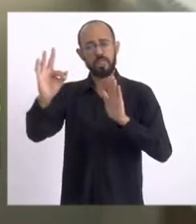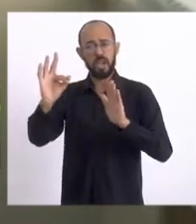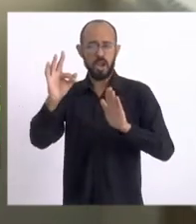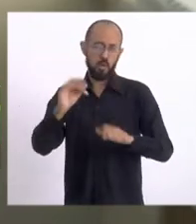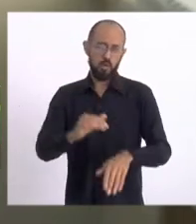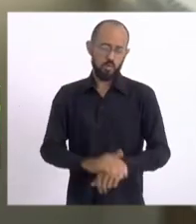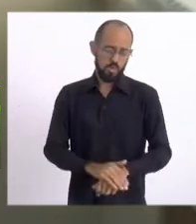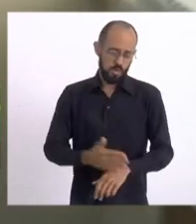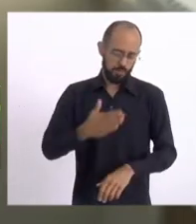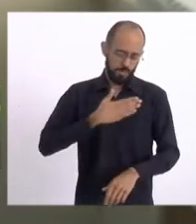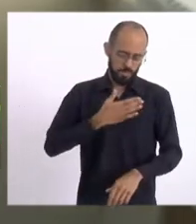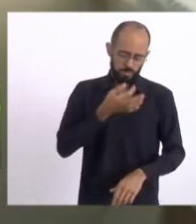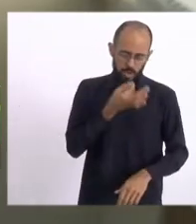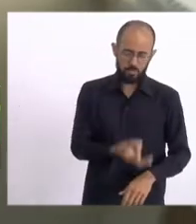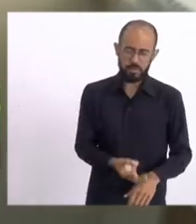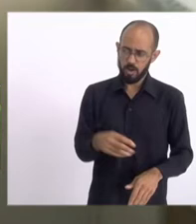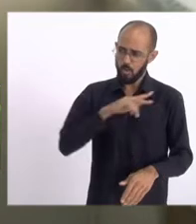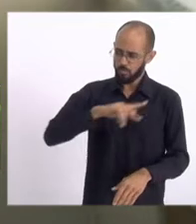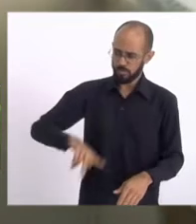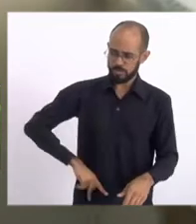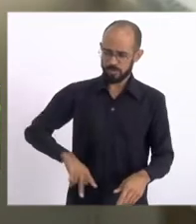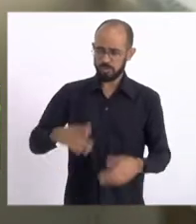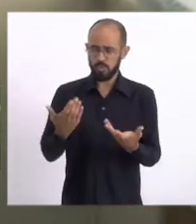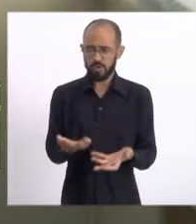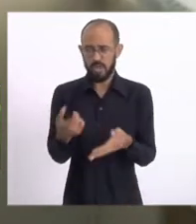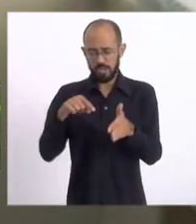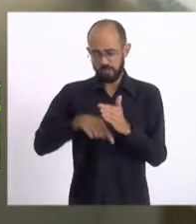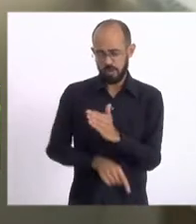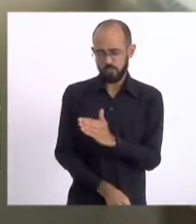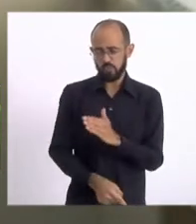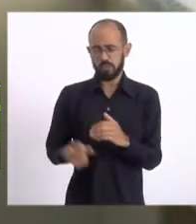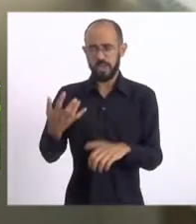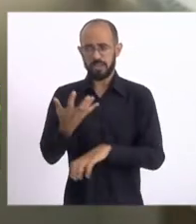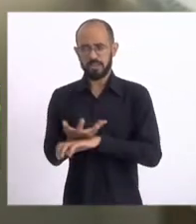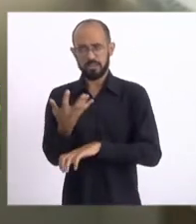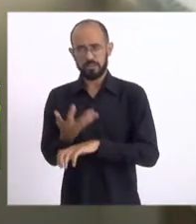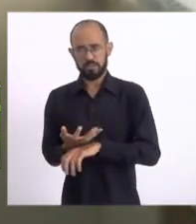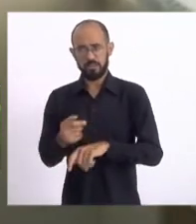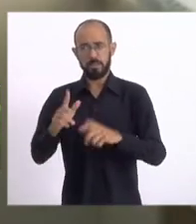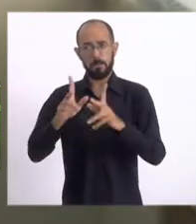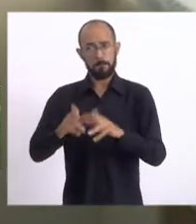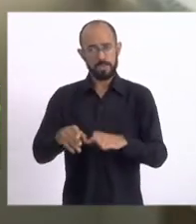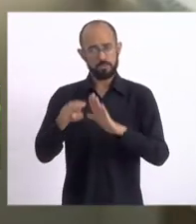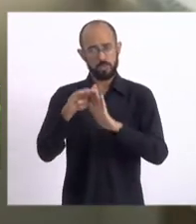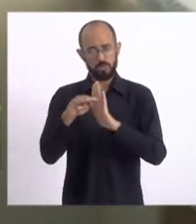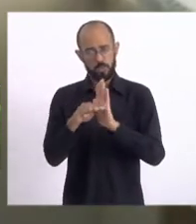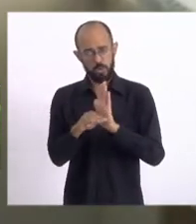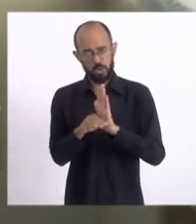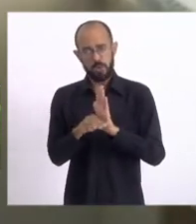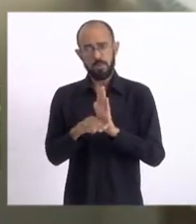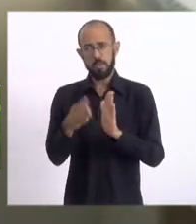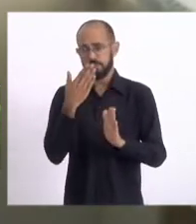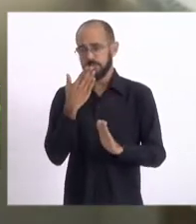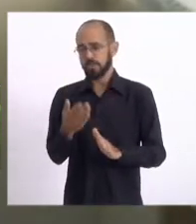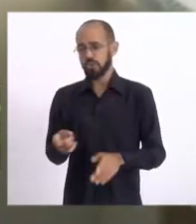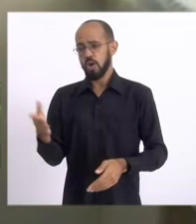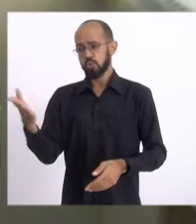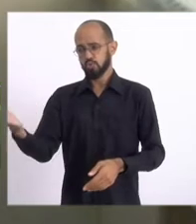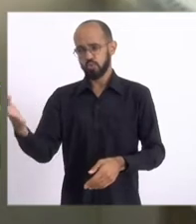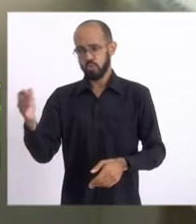senhor presidente, eu queria me aprofundar nessa matéria, mesmo sendo um programa, né, e queria pedir a Vossa